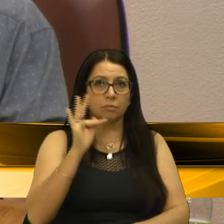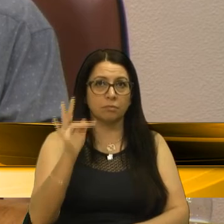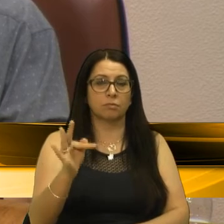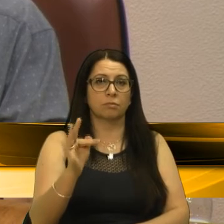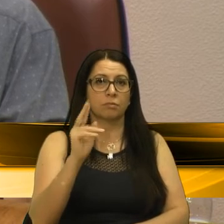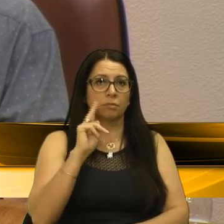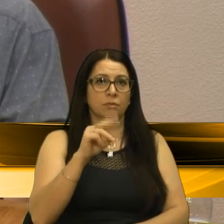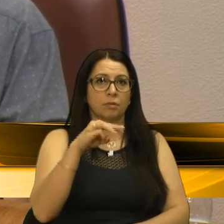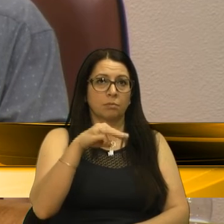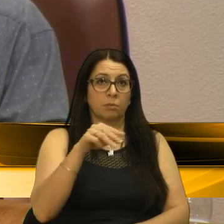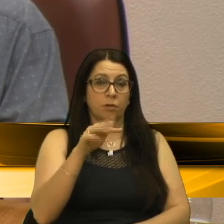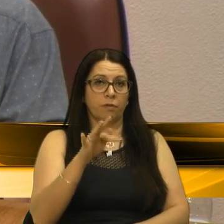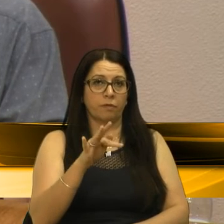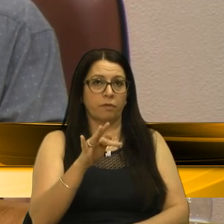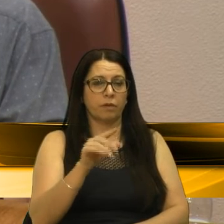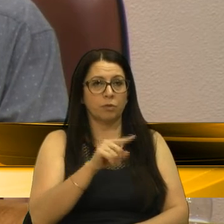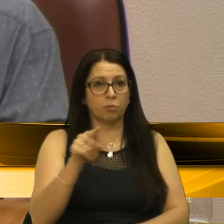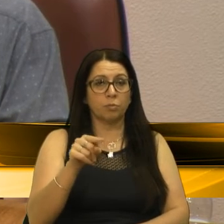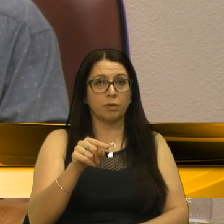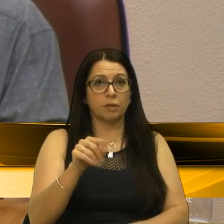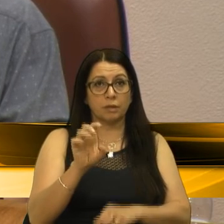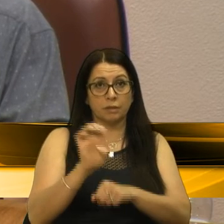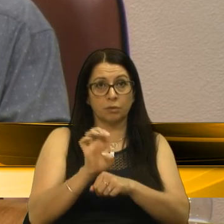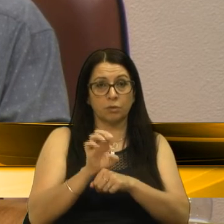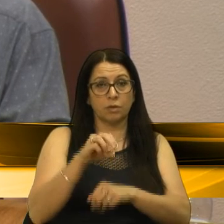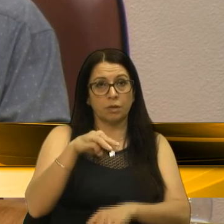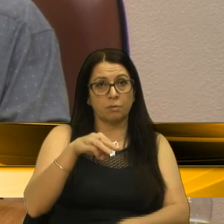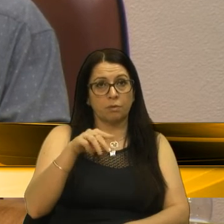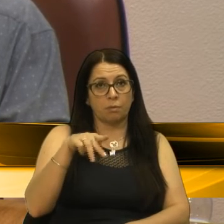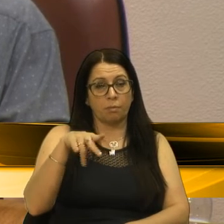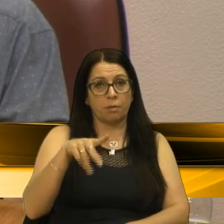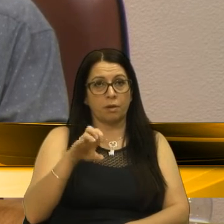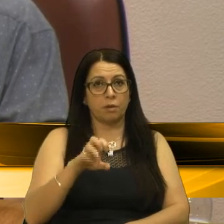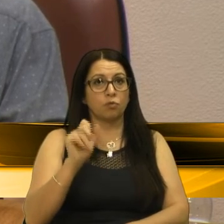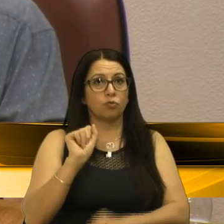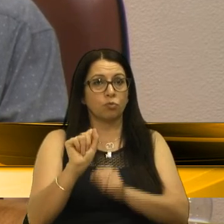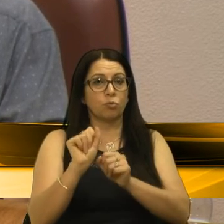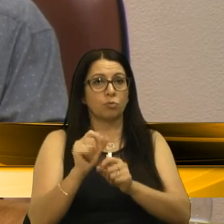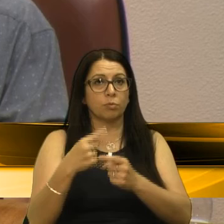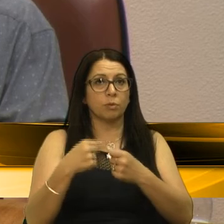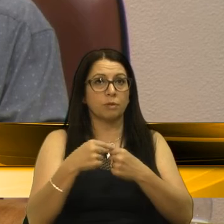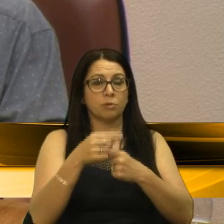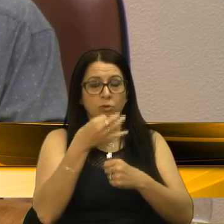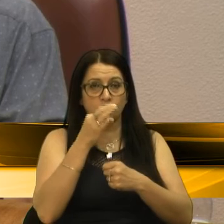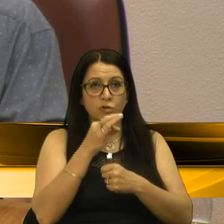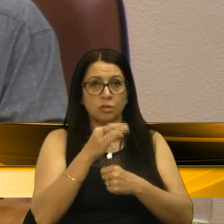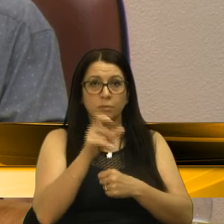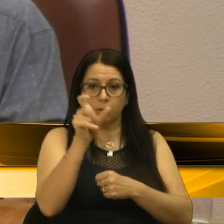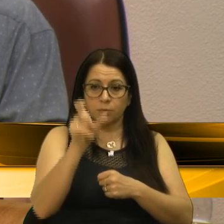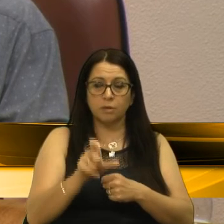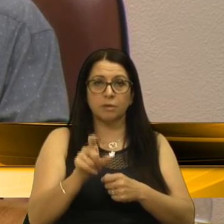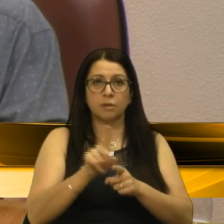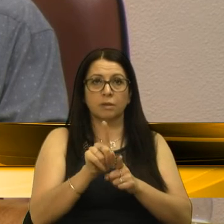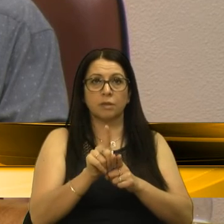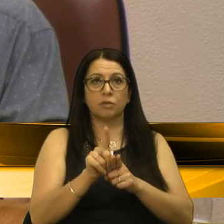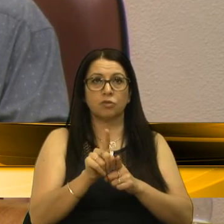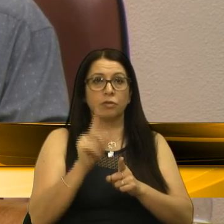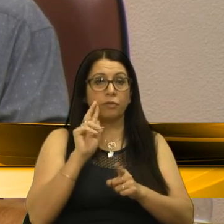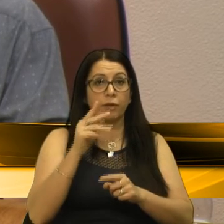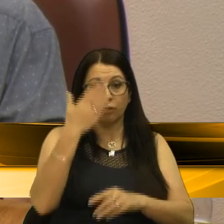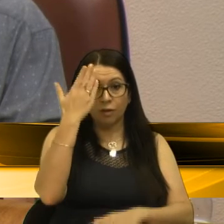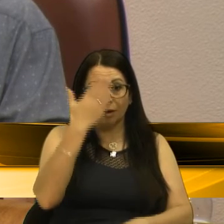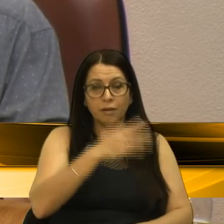o MPF e o Ministério Público Estadual, MPE, contra o município de Caxias do Sul, pela qual postulo em sede de tutela de